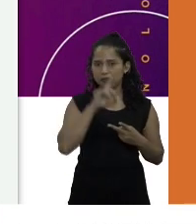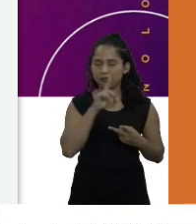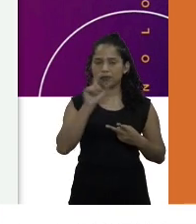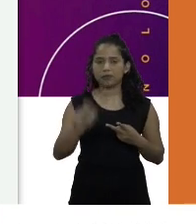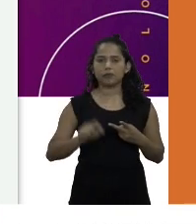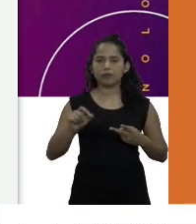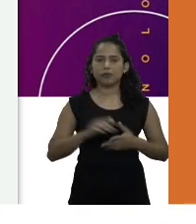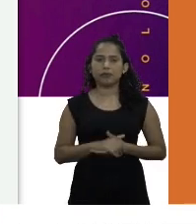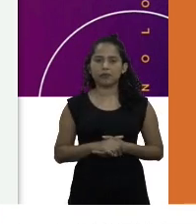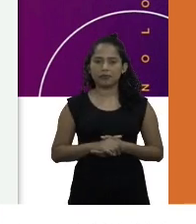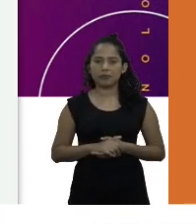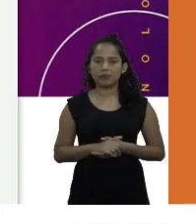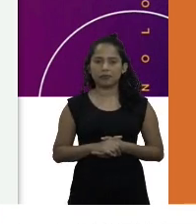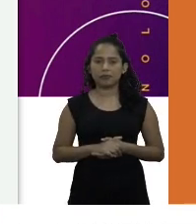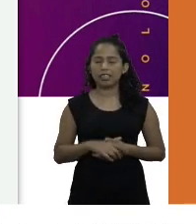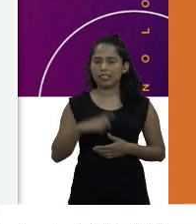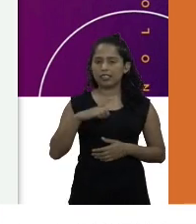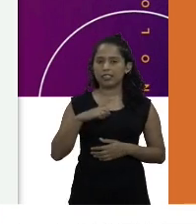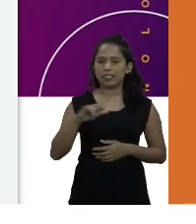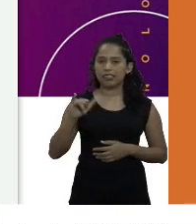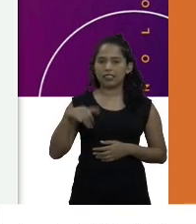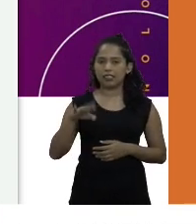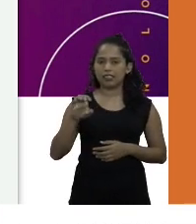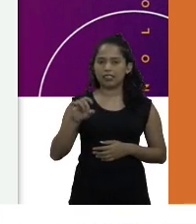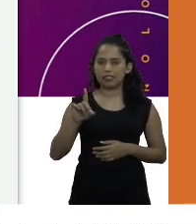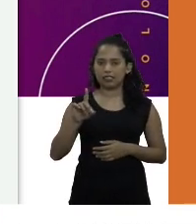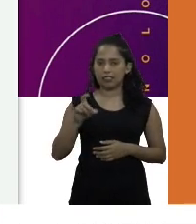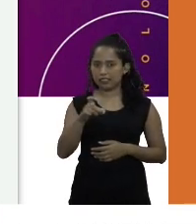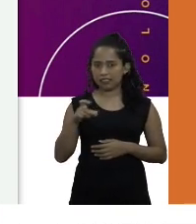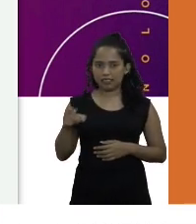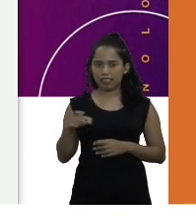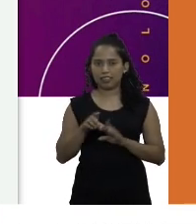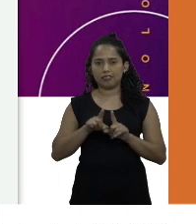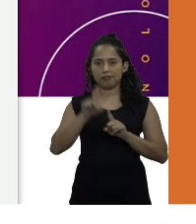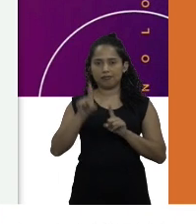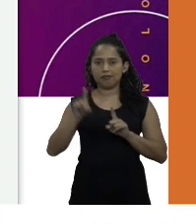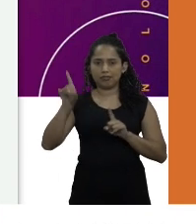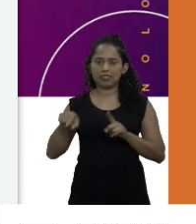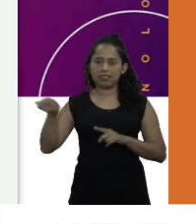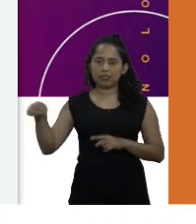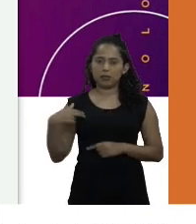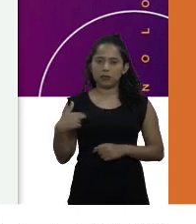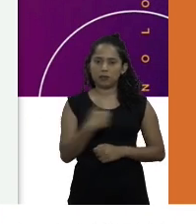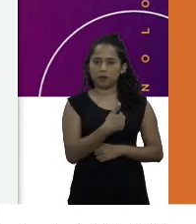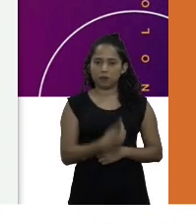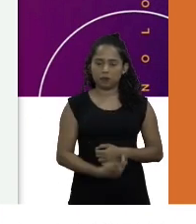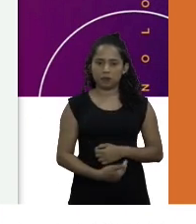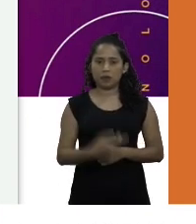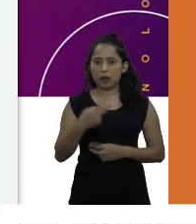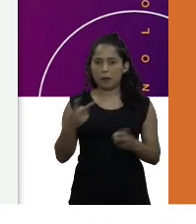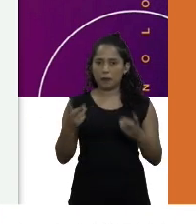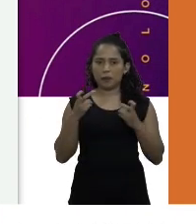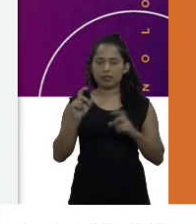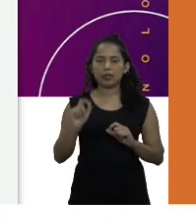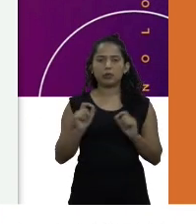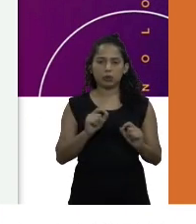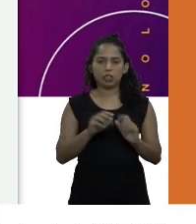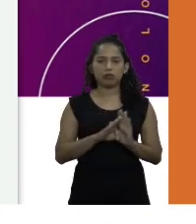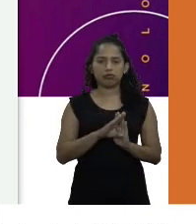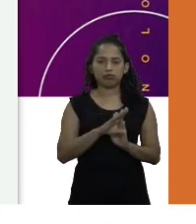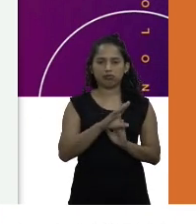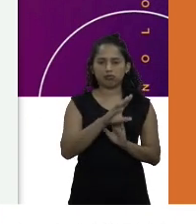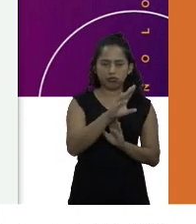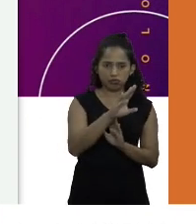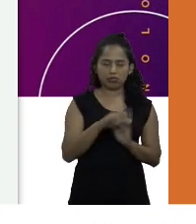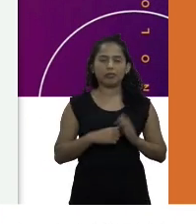ali o index, né, de pessoas lá na China. E você vê que o crescimento, né, o índice de